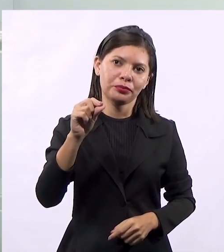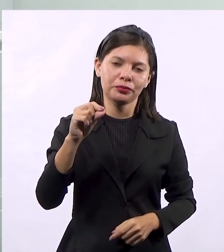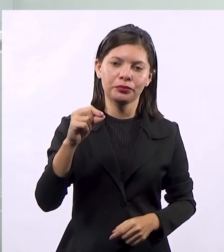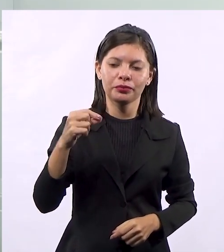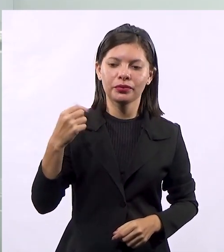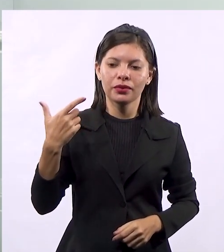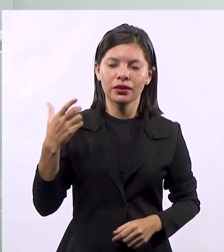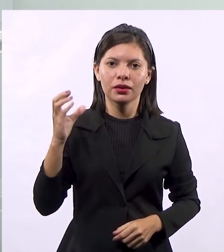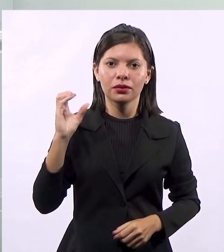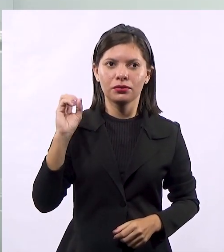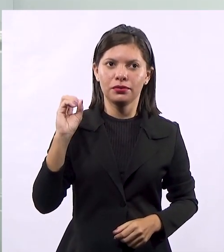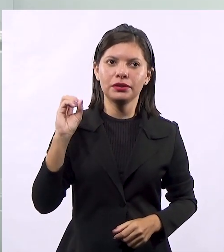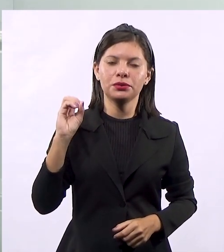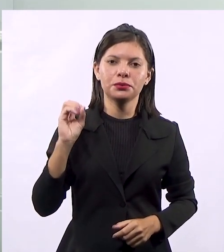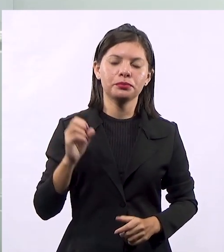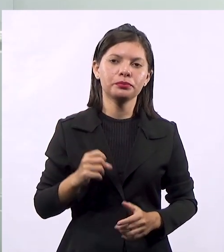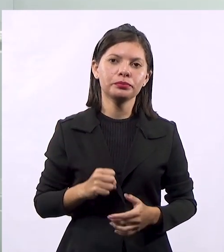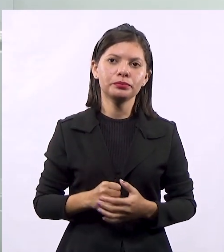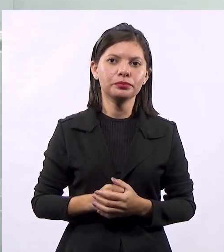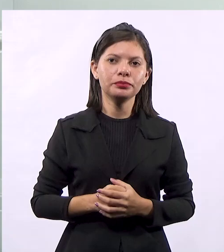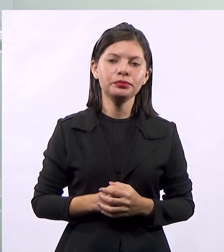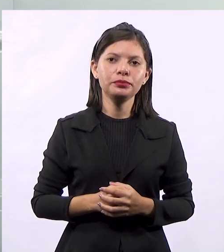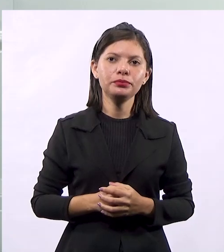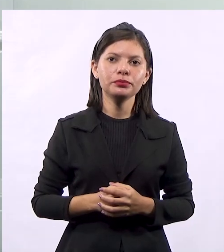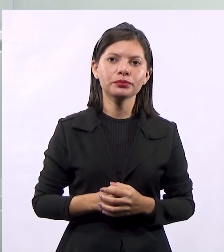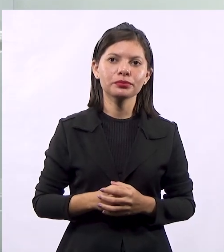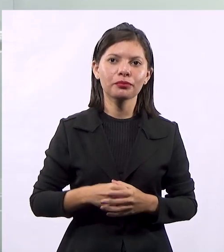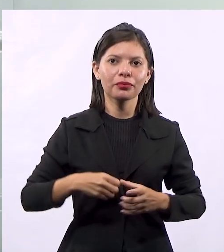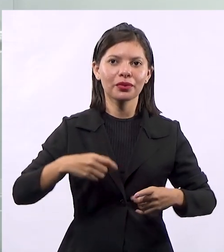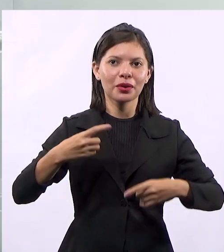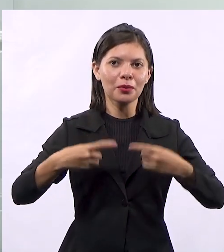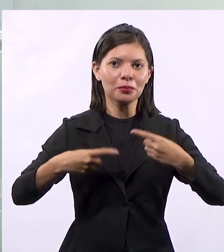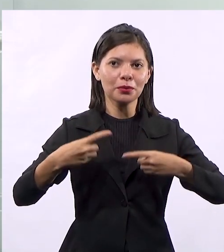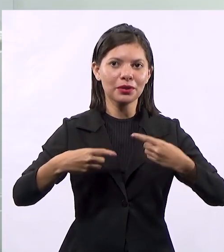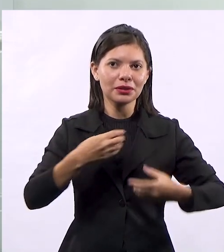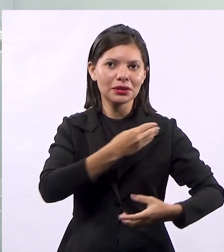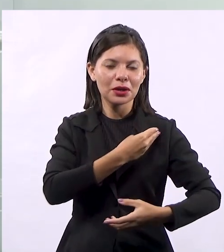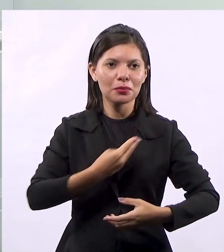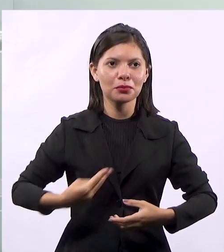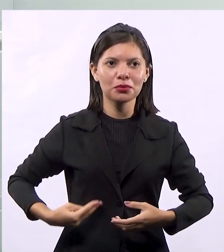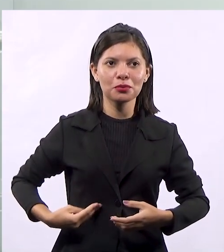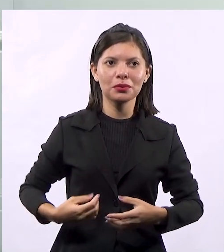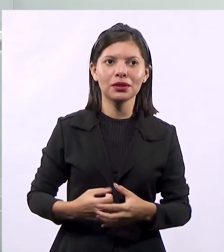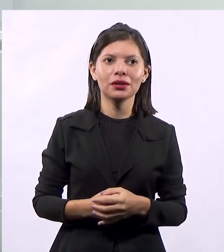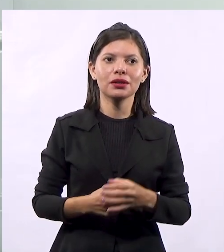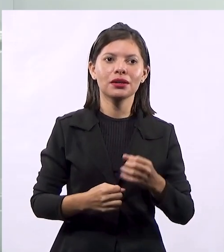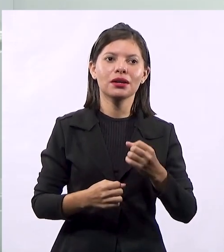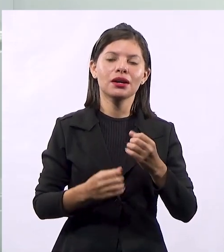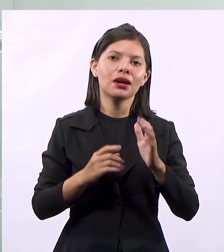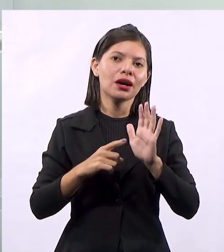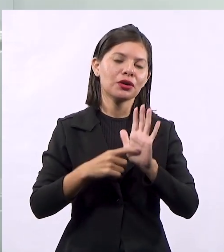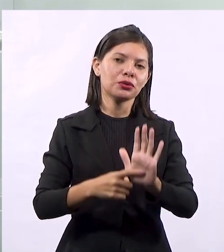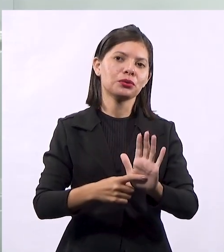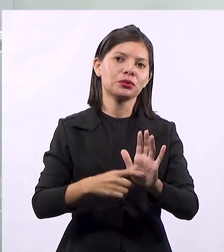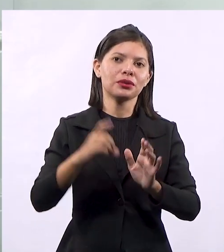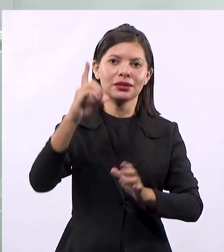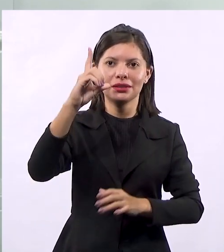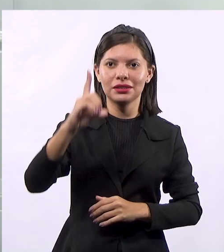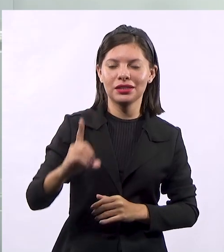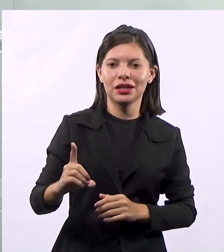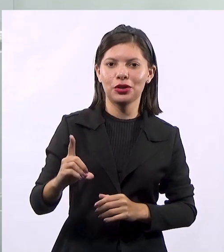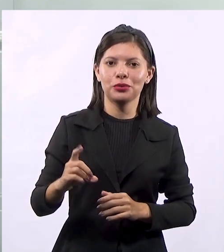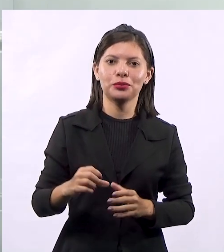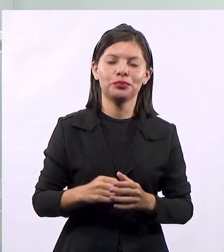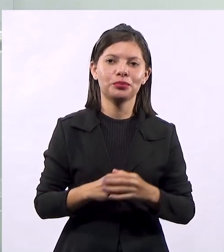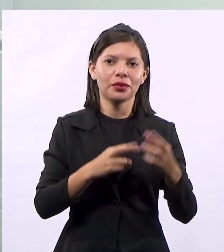para uma política pública que visa garantir o direito à educação previsto lá na